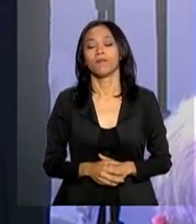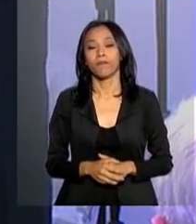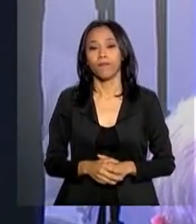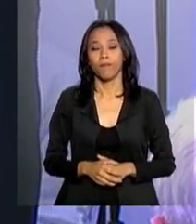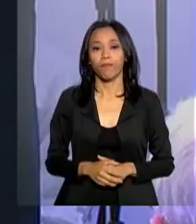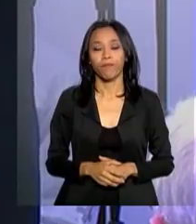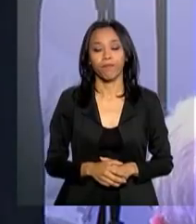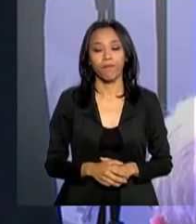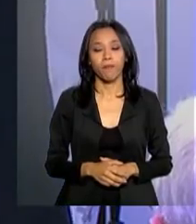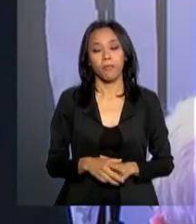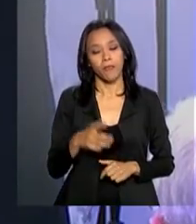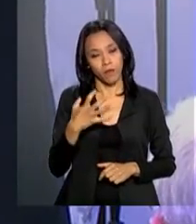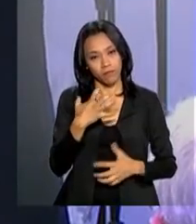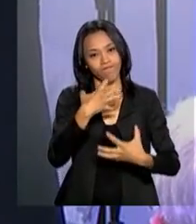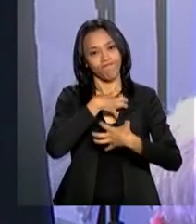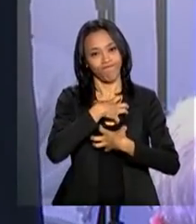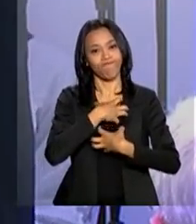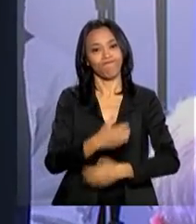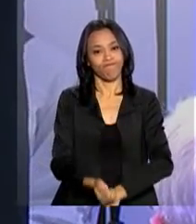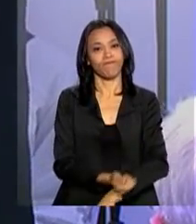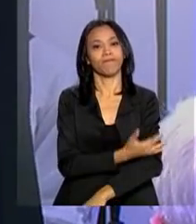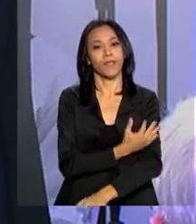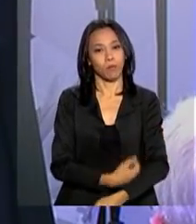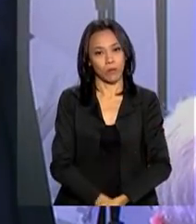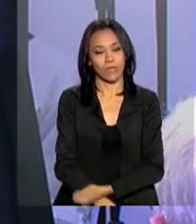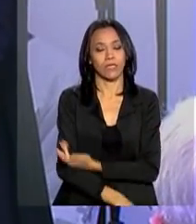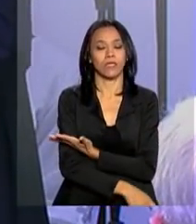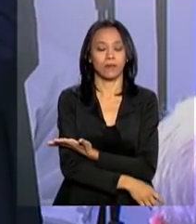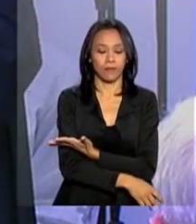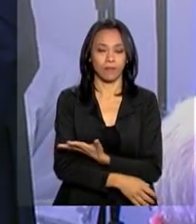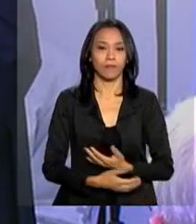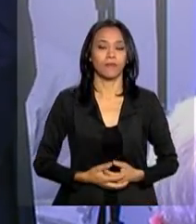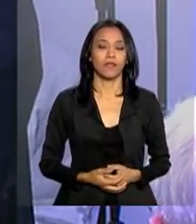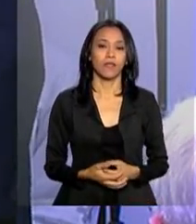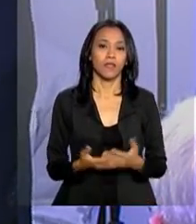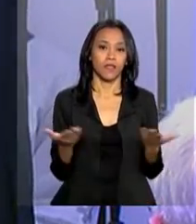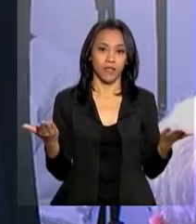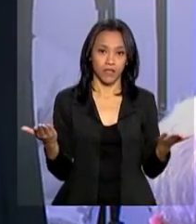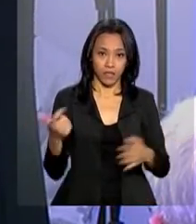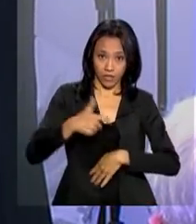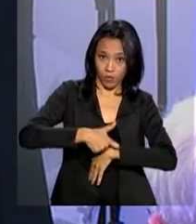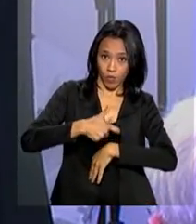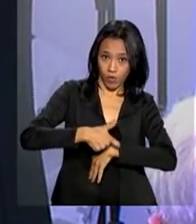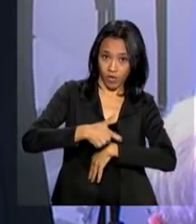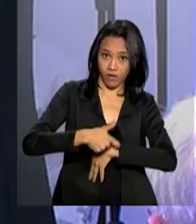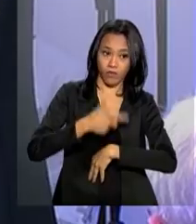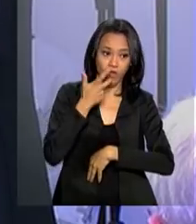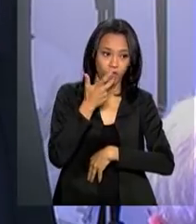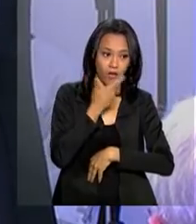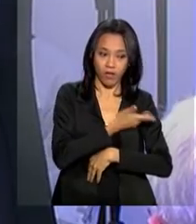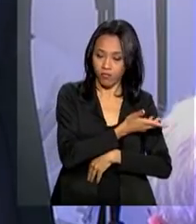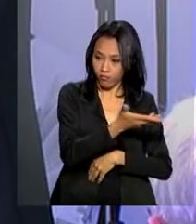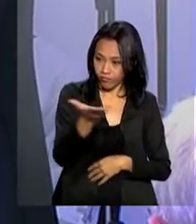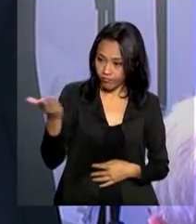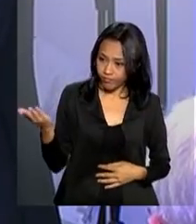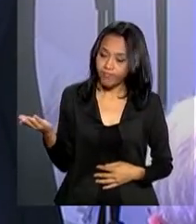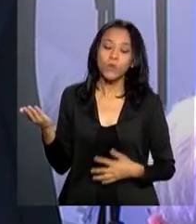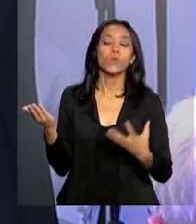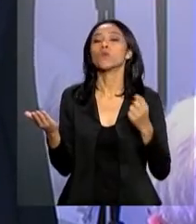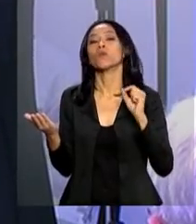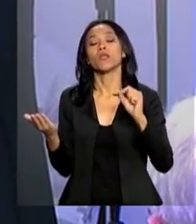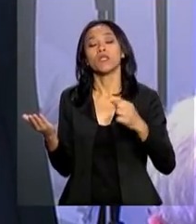com razoável emoção, não é? Que eu me dirijo, neste momento, a todos para dizer da